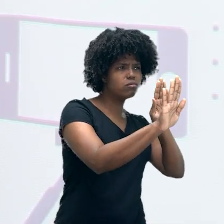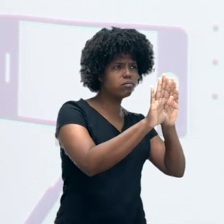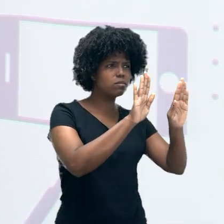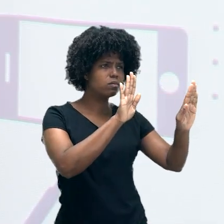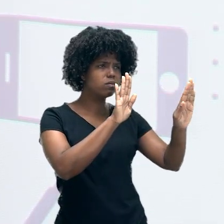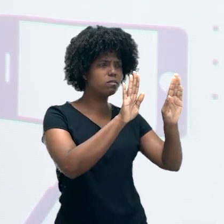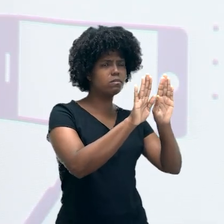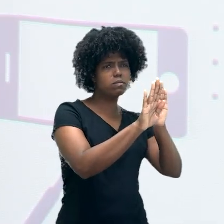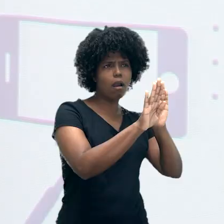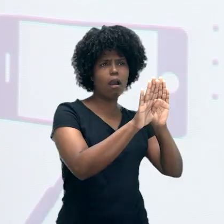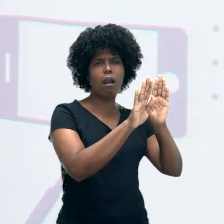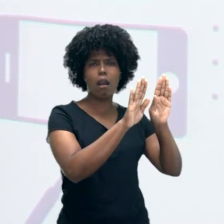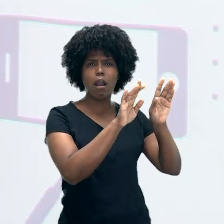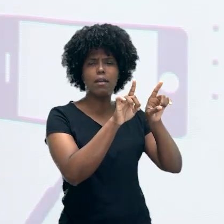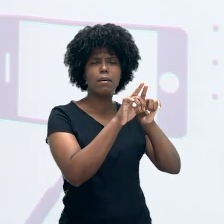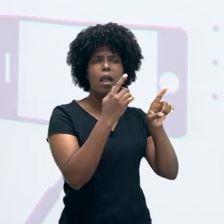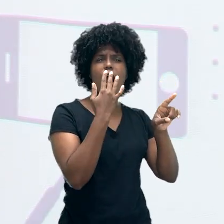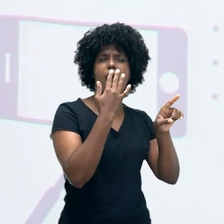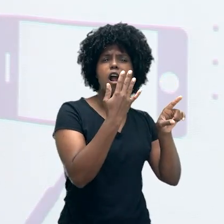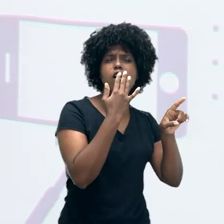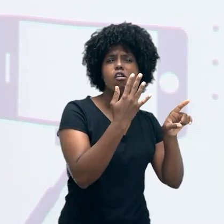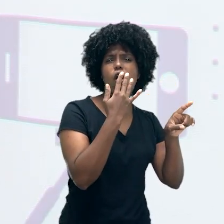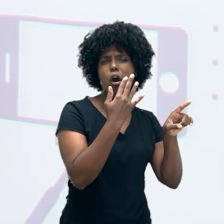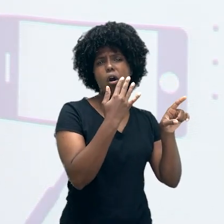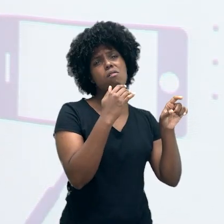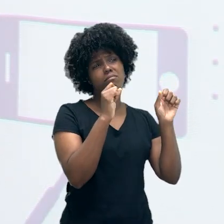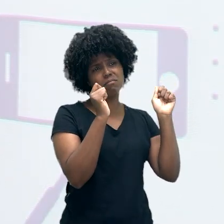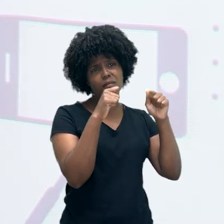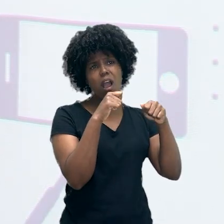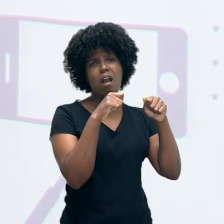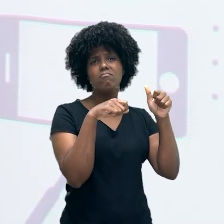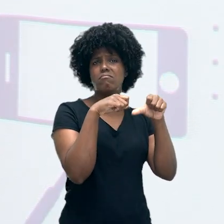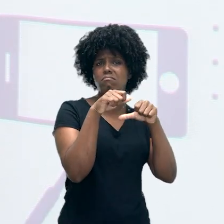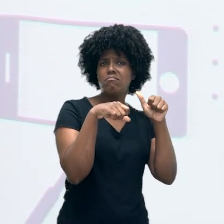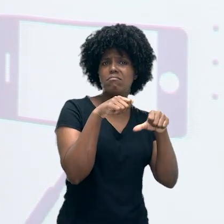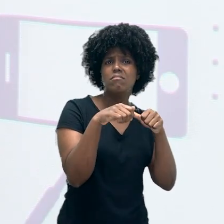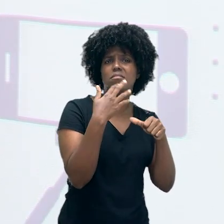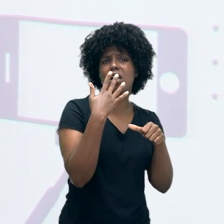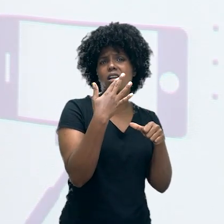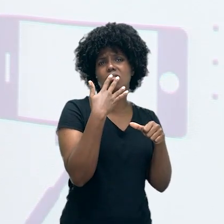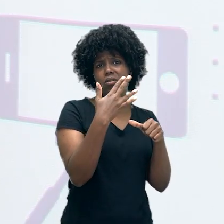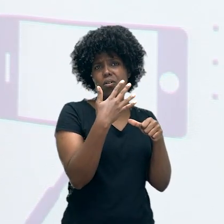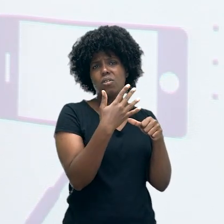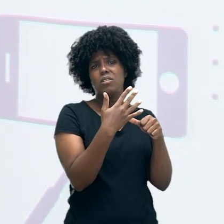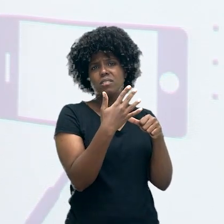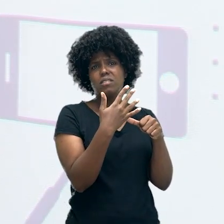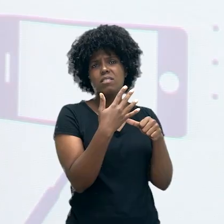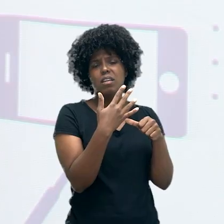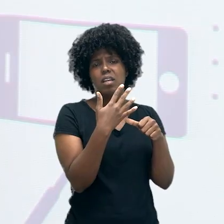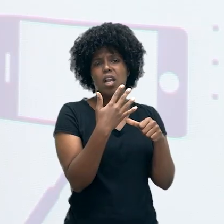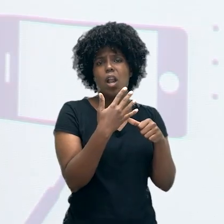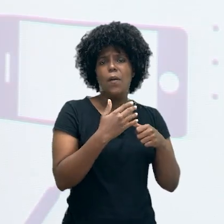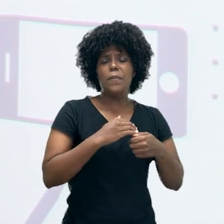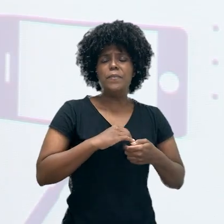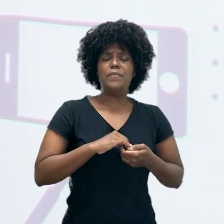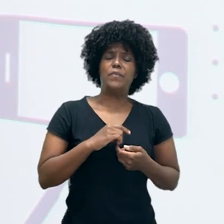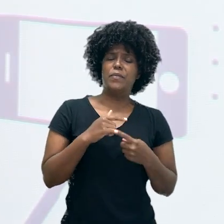um pouquinho a vibração das cores também. Eu posso alterar as cores, porque aí